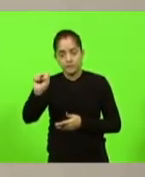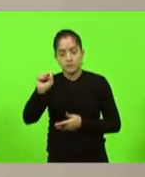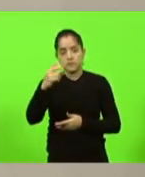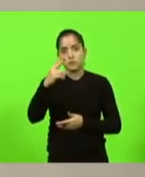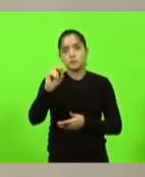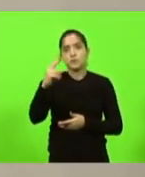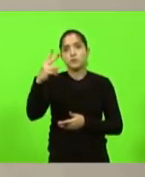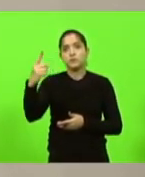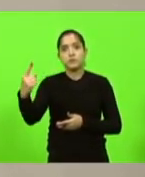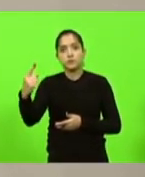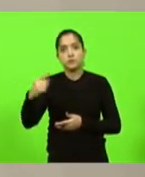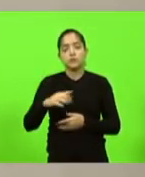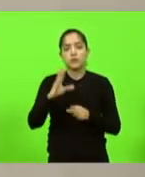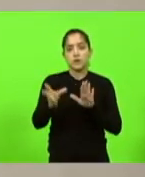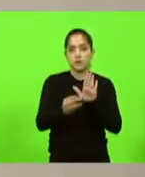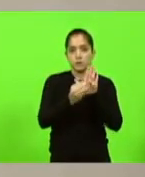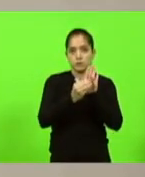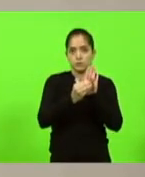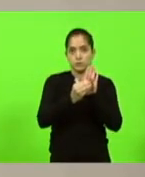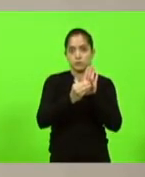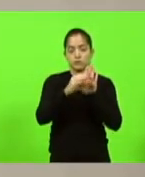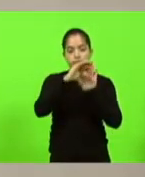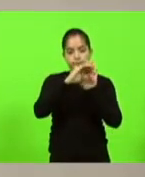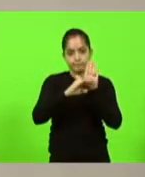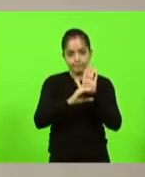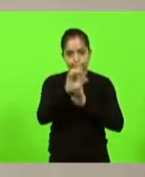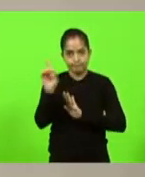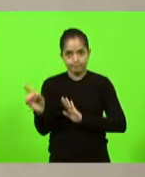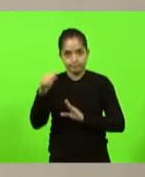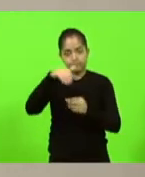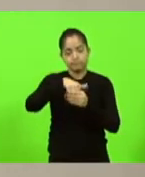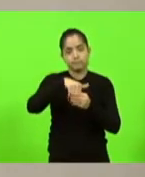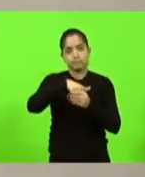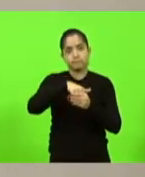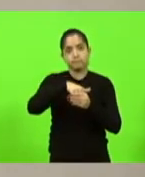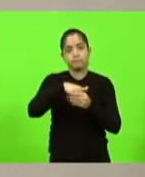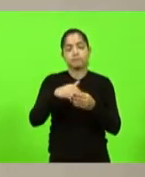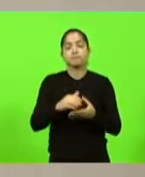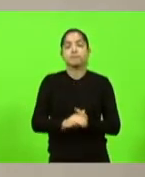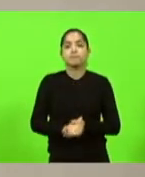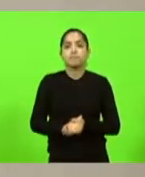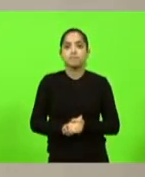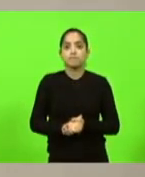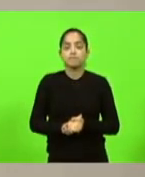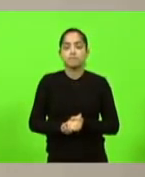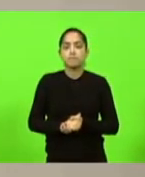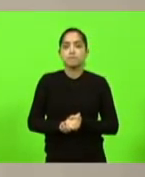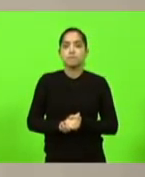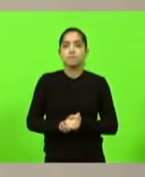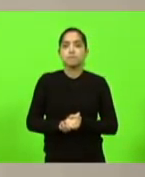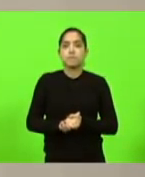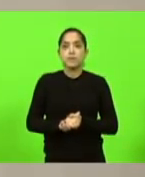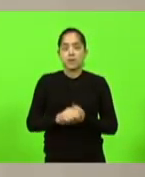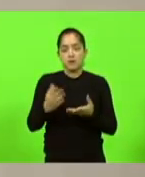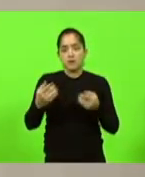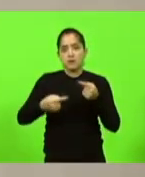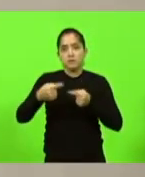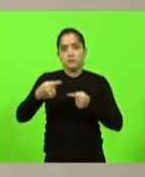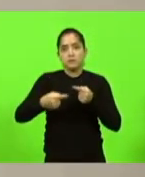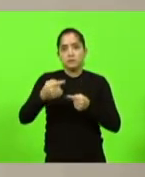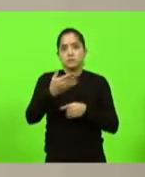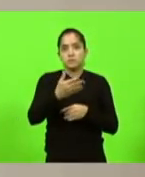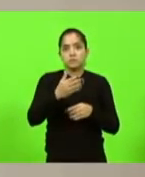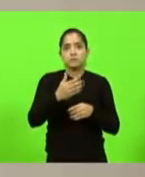providências, incluso na ordem do dia e votado há pouco. Em discussão, com a palavra o autor